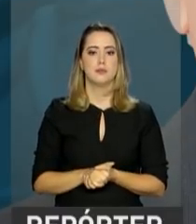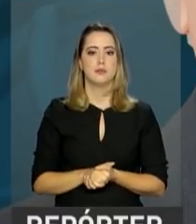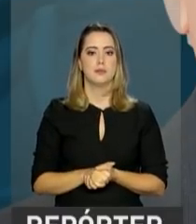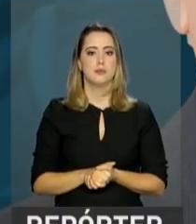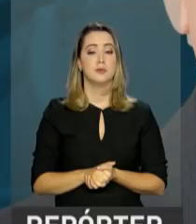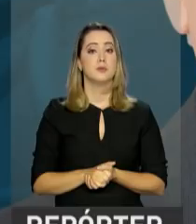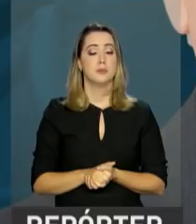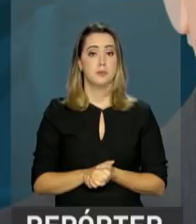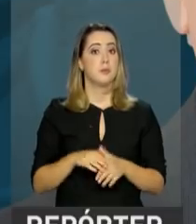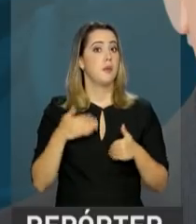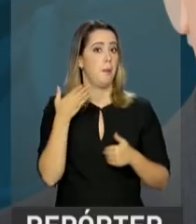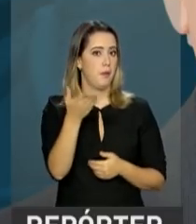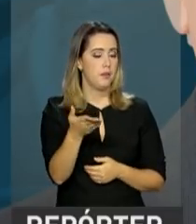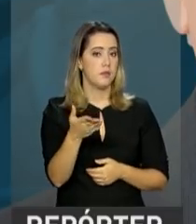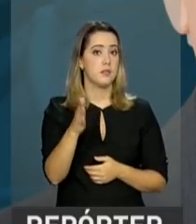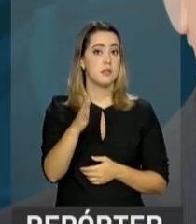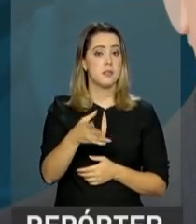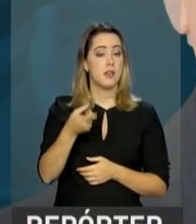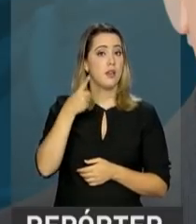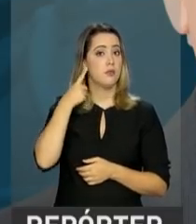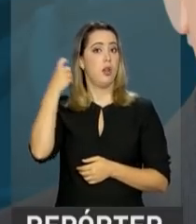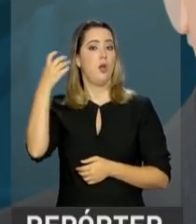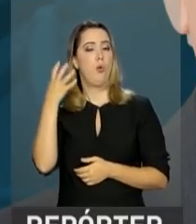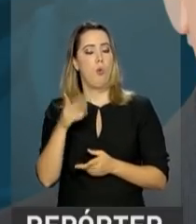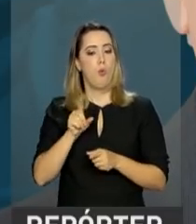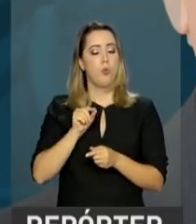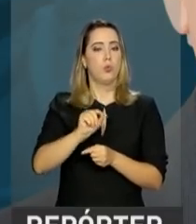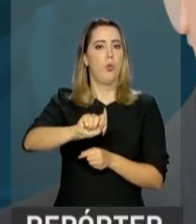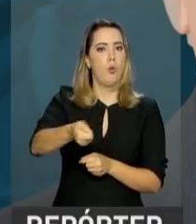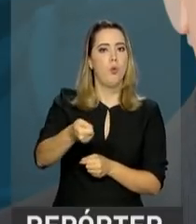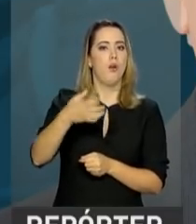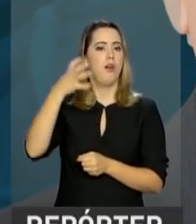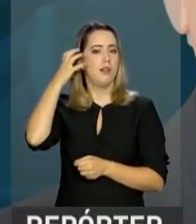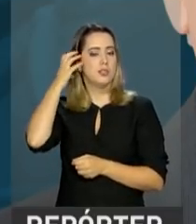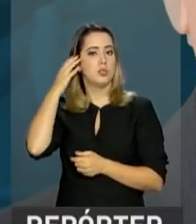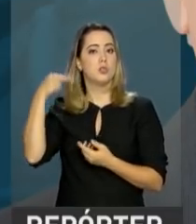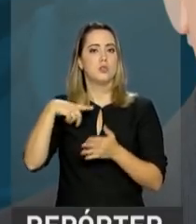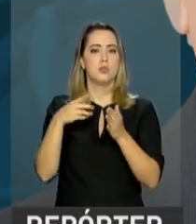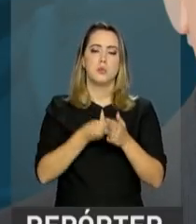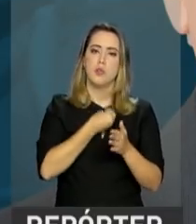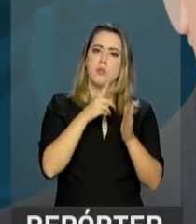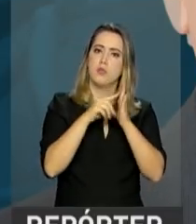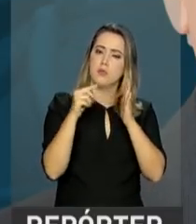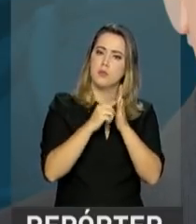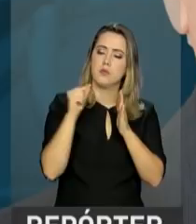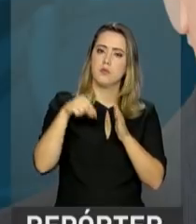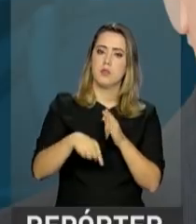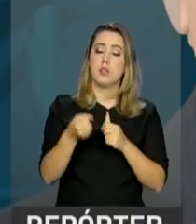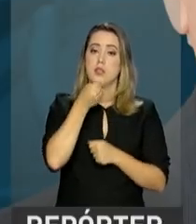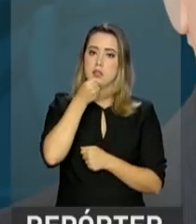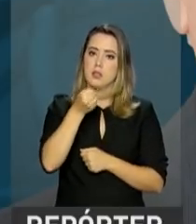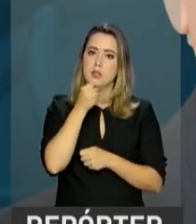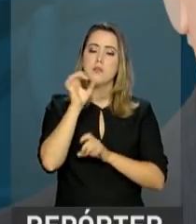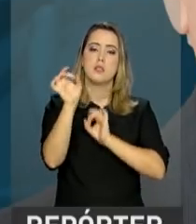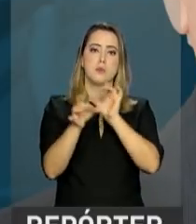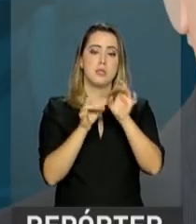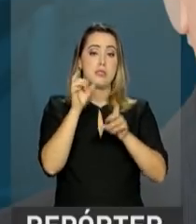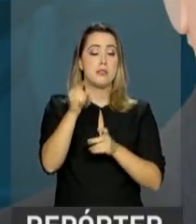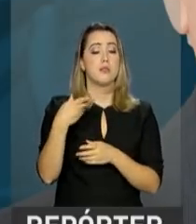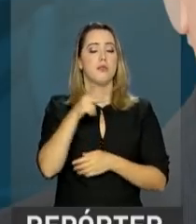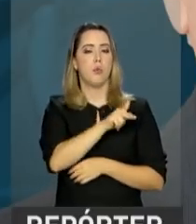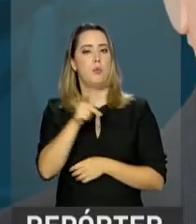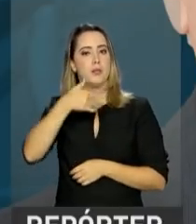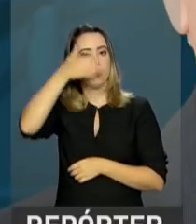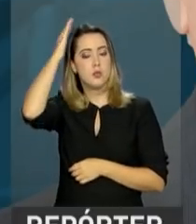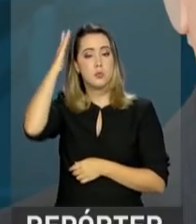e pra você que ligou o rádio agora nós estamos ao vivo aqui no palácio do planalto entrevista exclusiva com o presidente da república michel